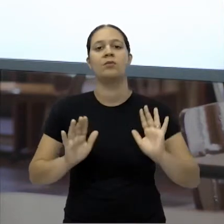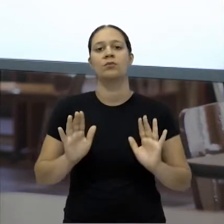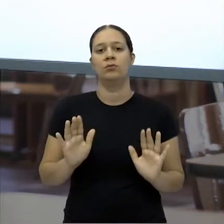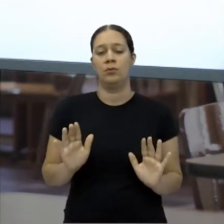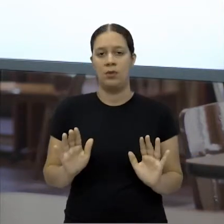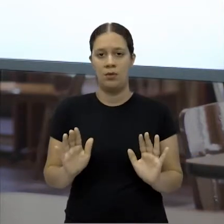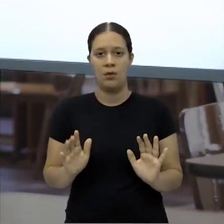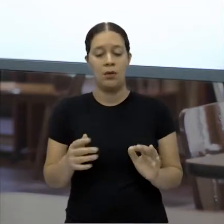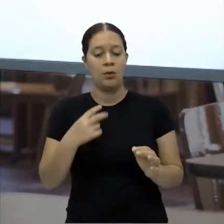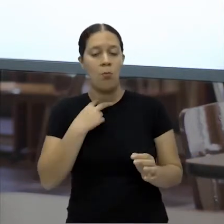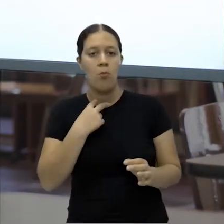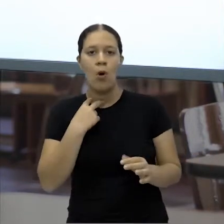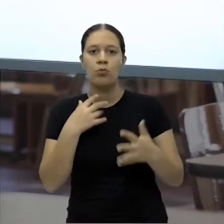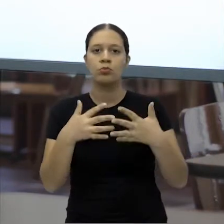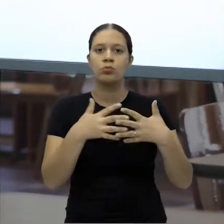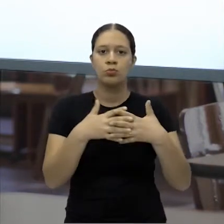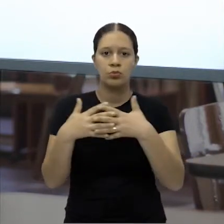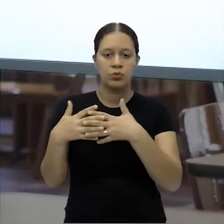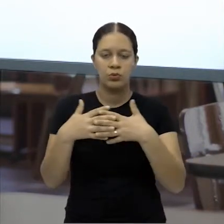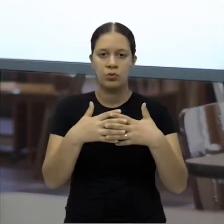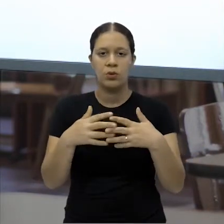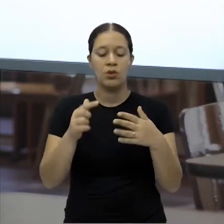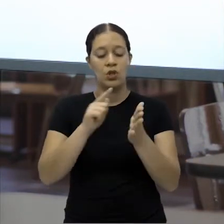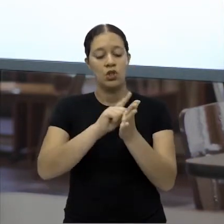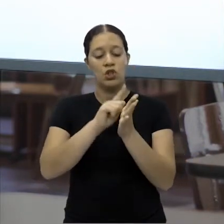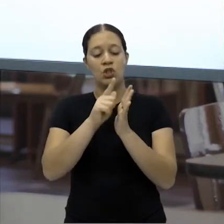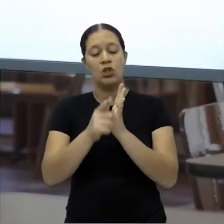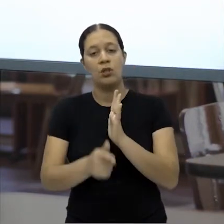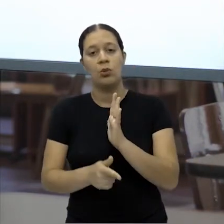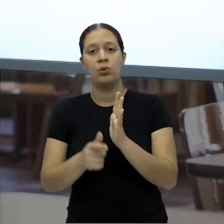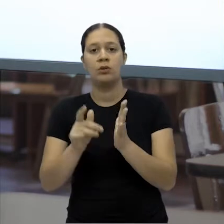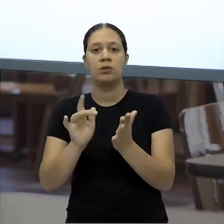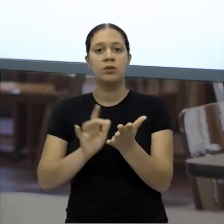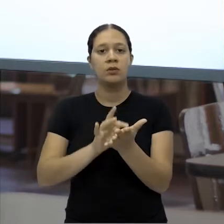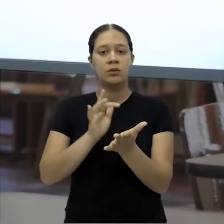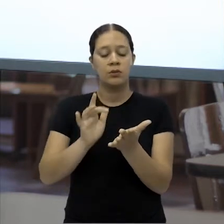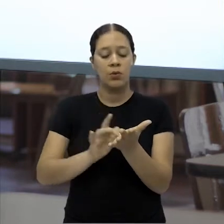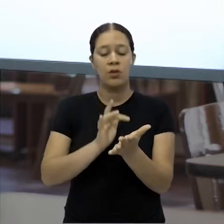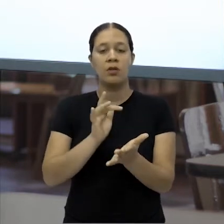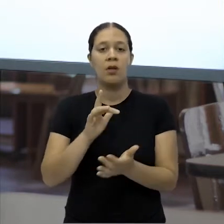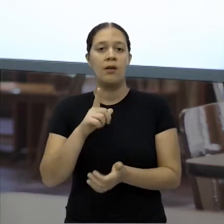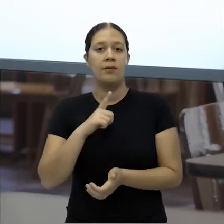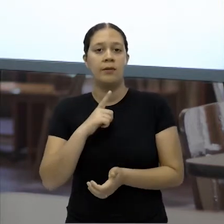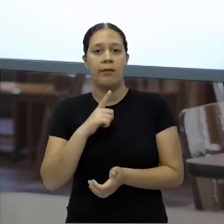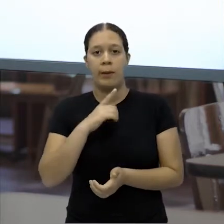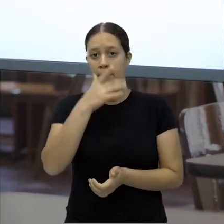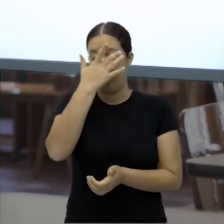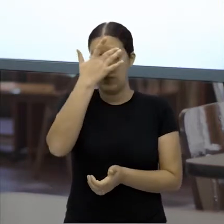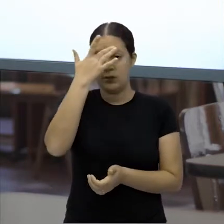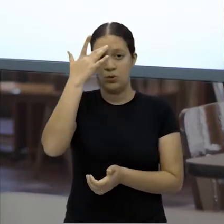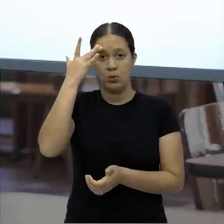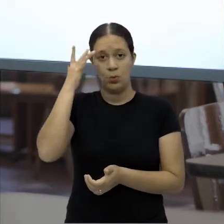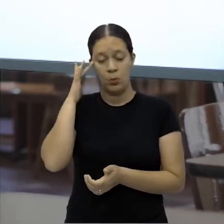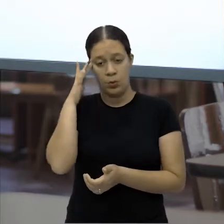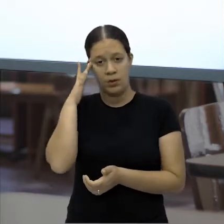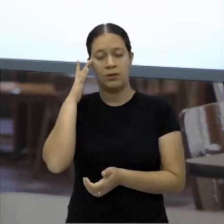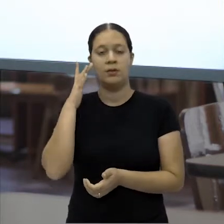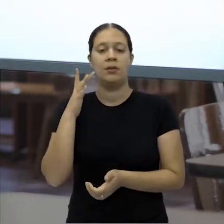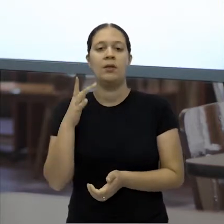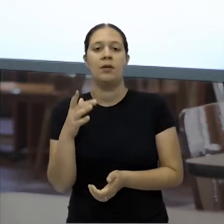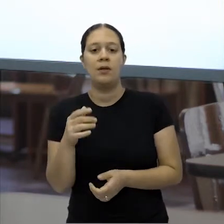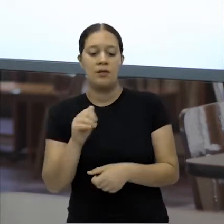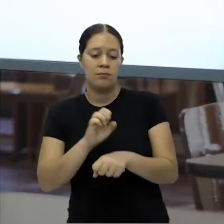tá? Não vamos confundir. Esses gêneros digitais, existem pessoas especializadas